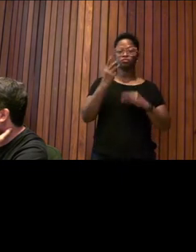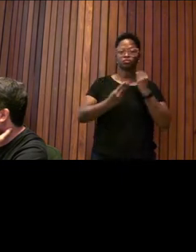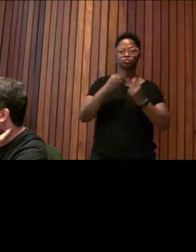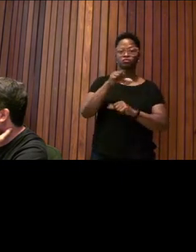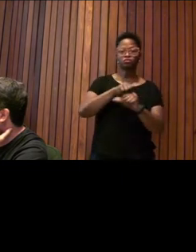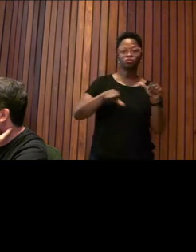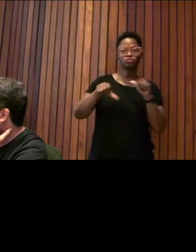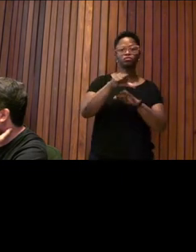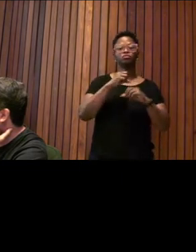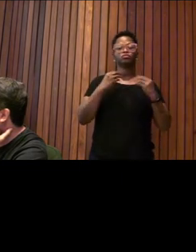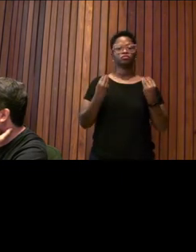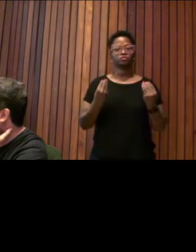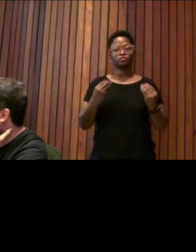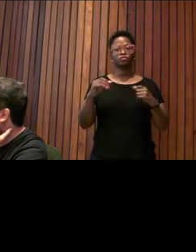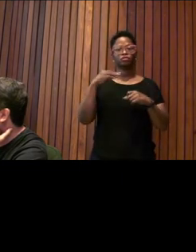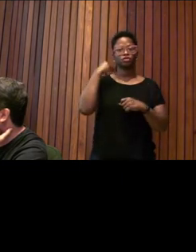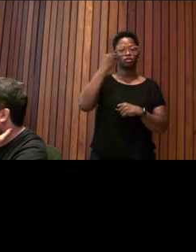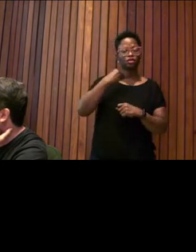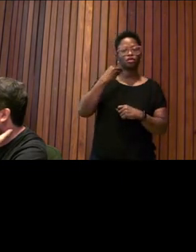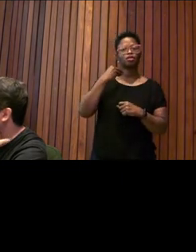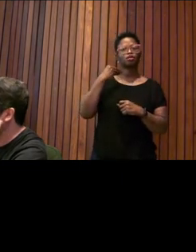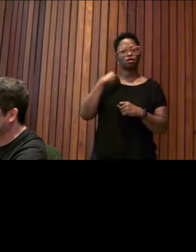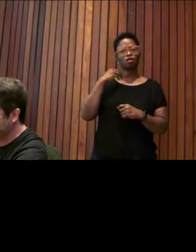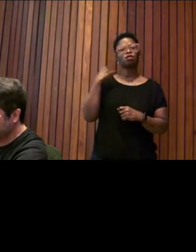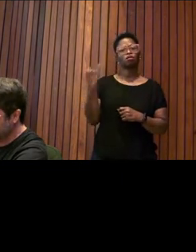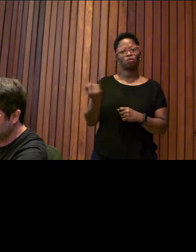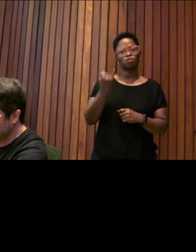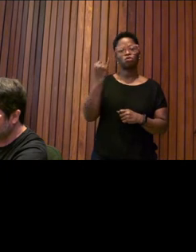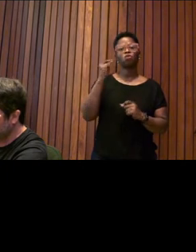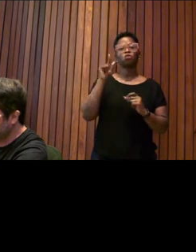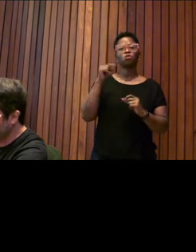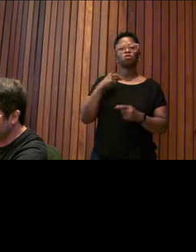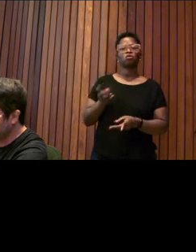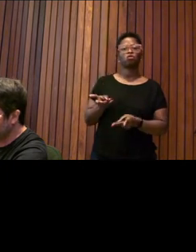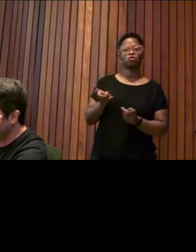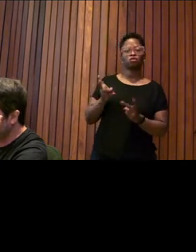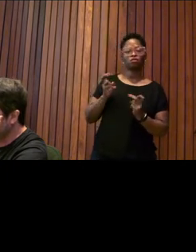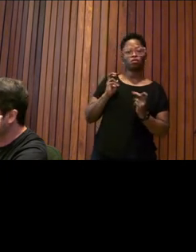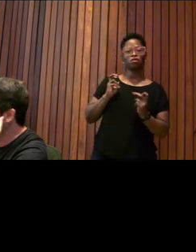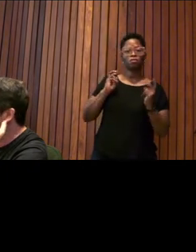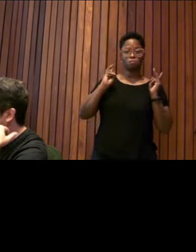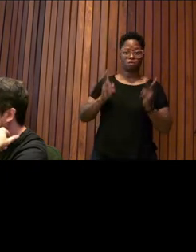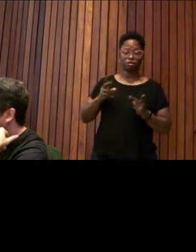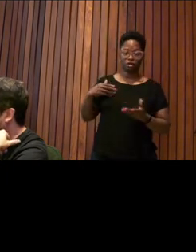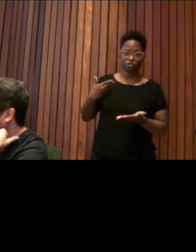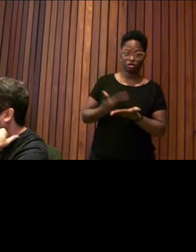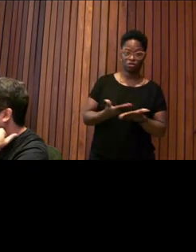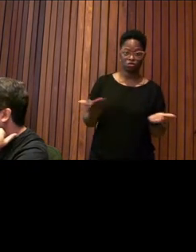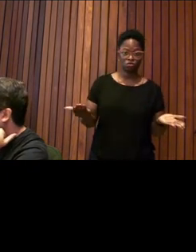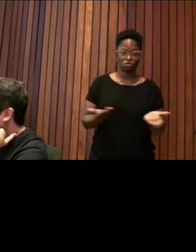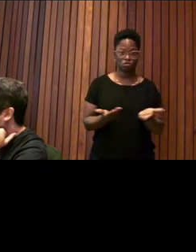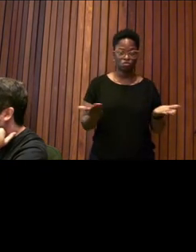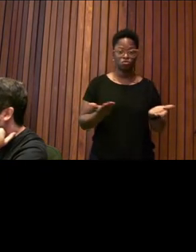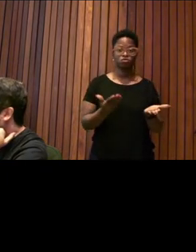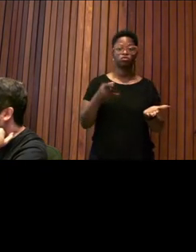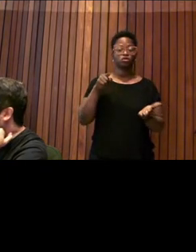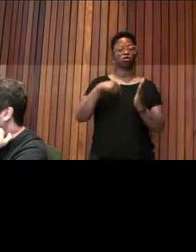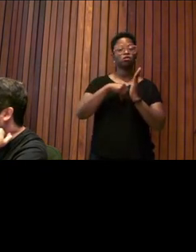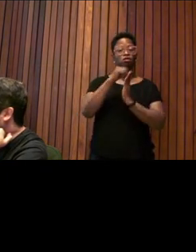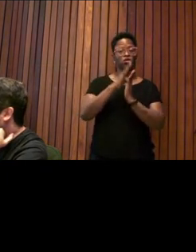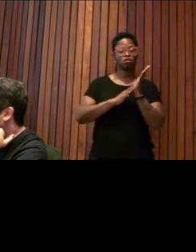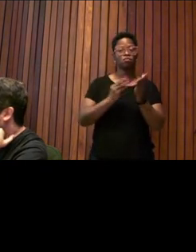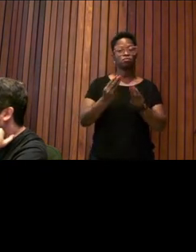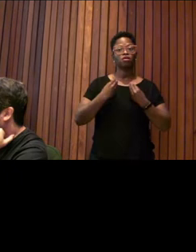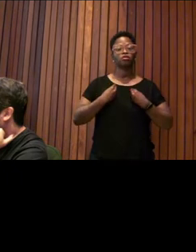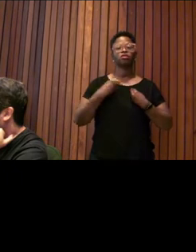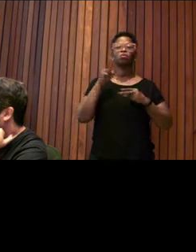mudou, como que essa experiência foi muito importante, o que, que eu tirei de lá que eu mantenho até hoje. O afresco me deu